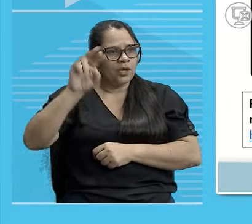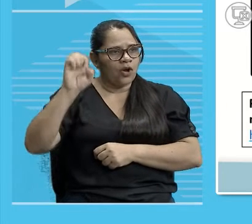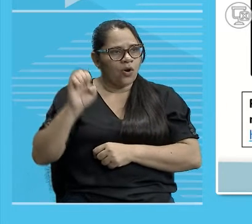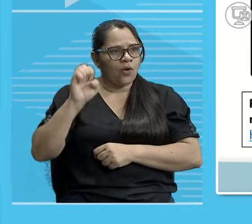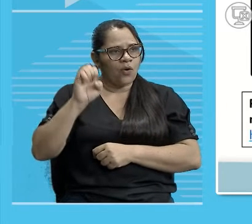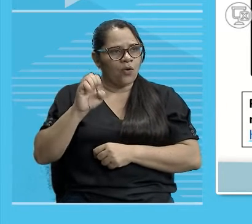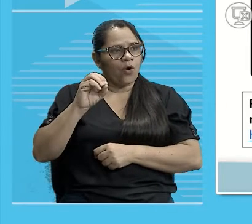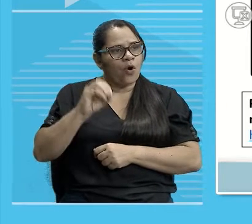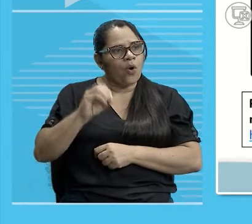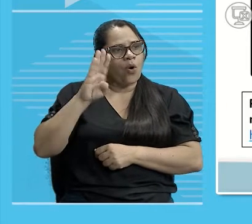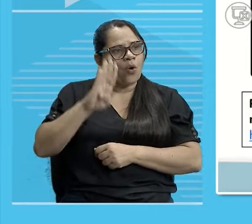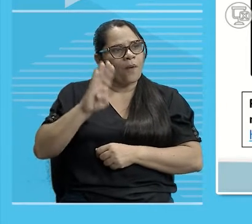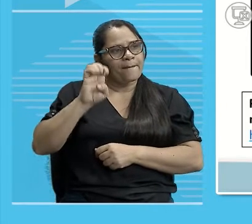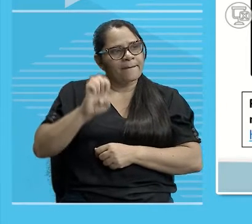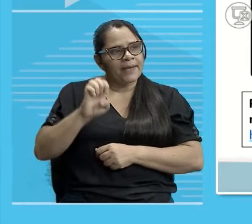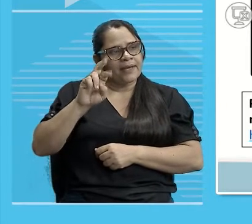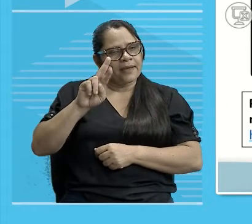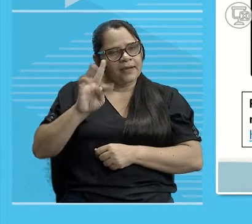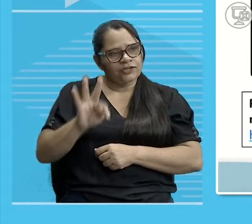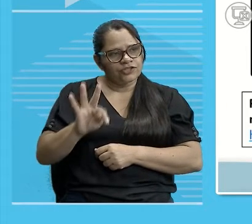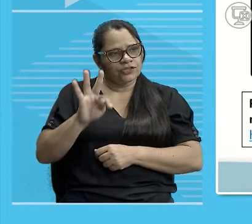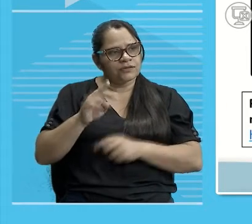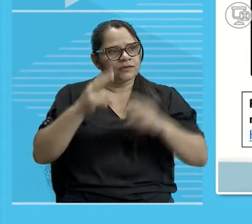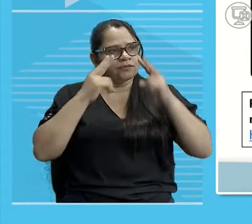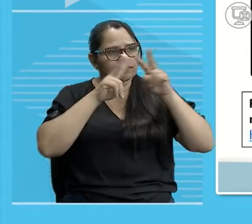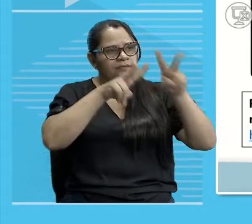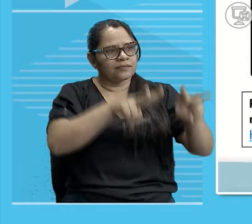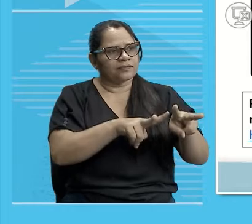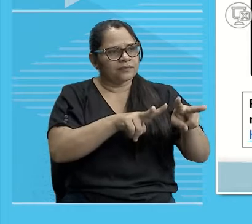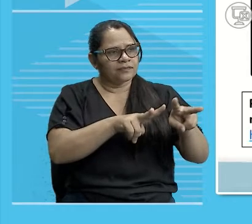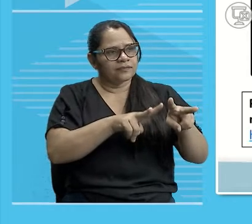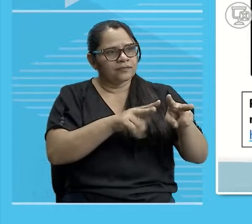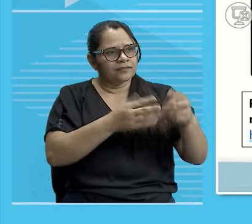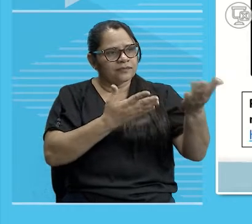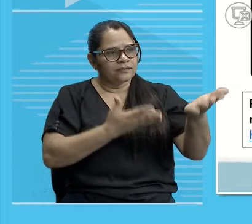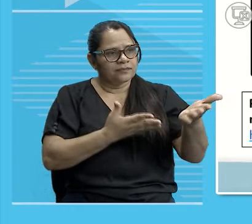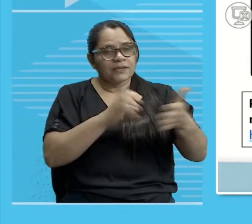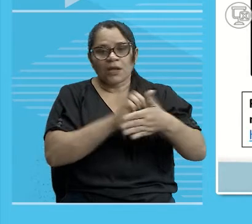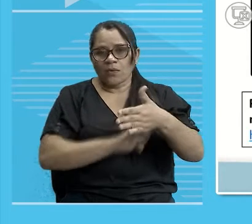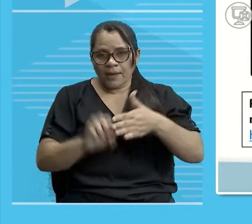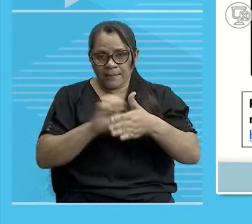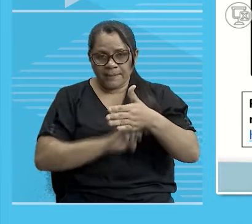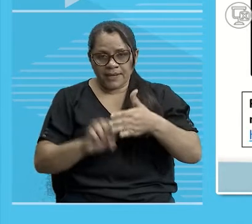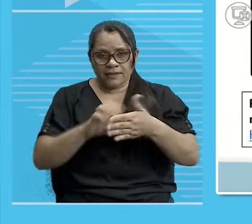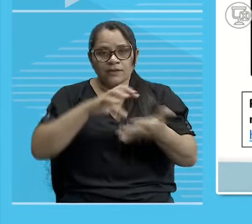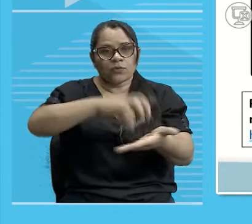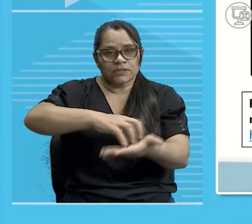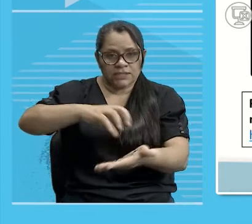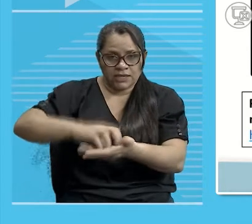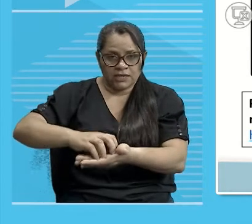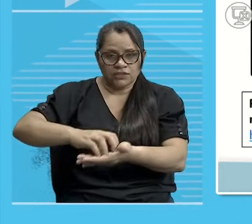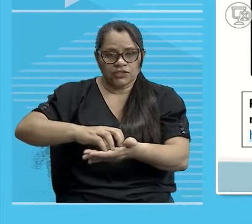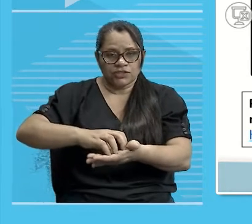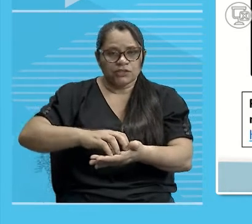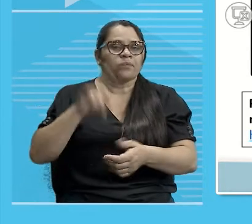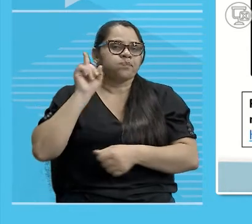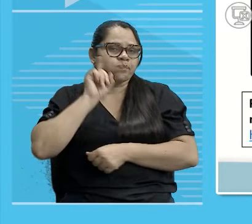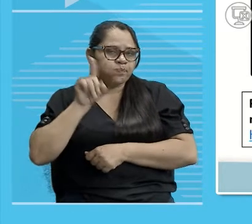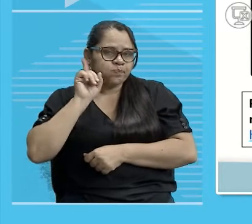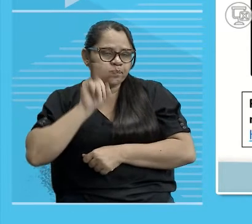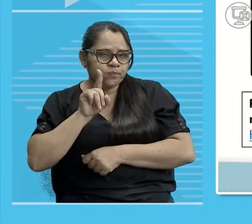uma empresa global de consultoria de recursos humanos que tem sede na Califórnia nos Estados